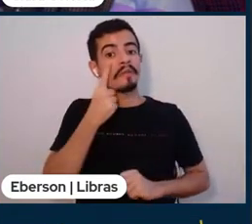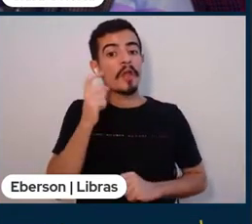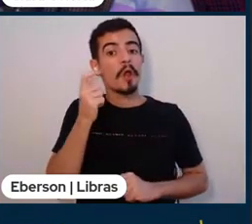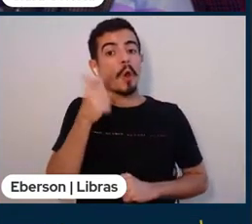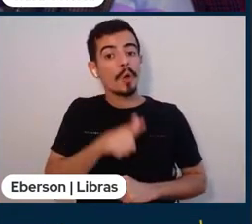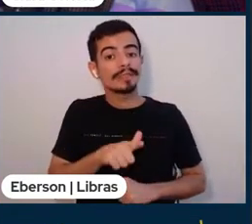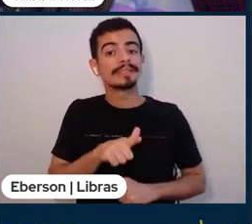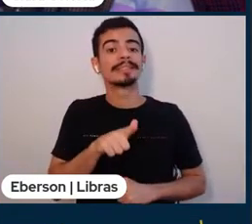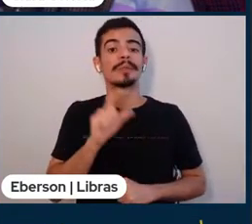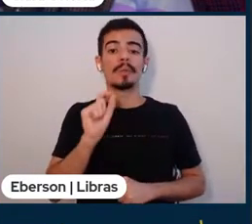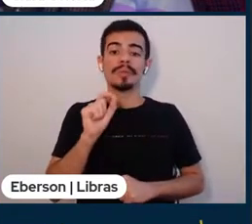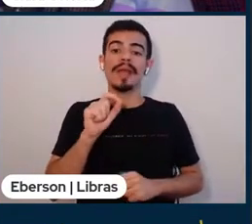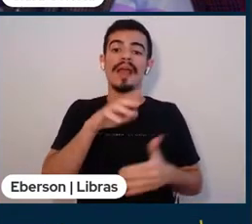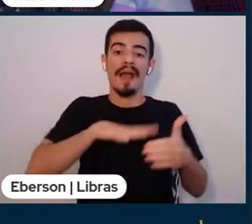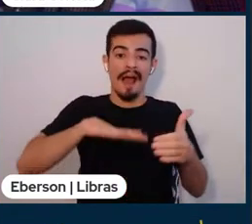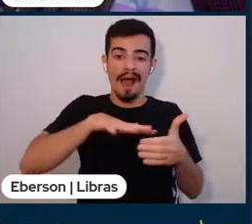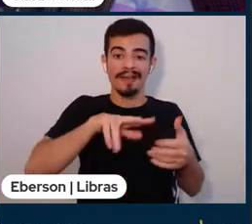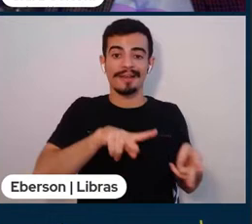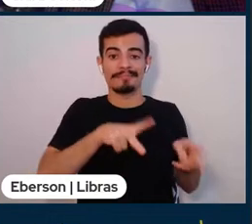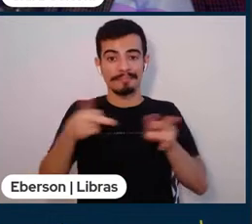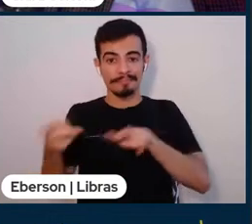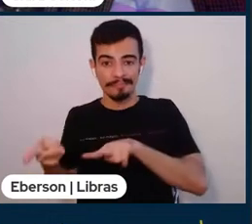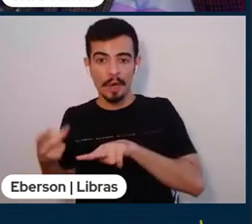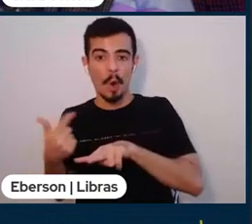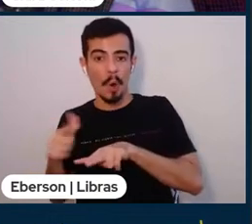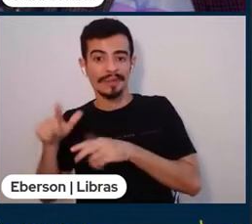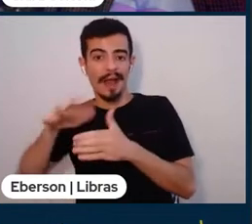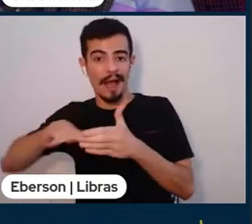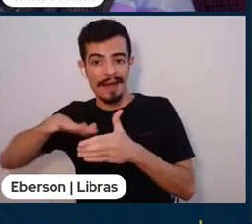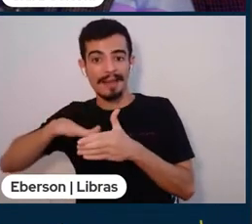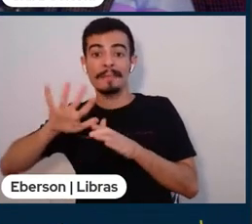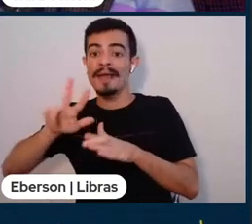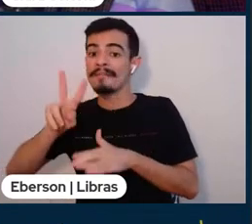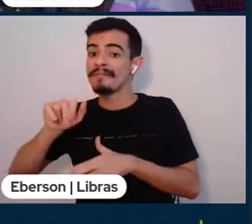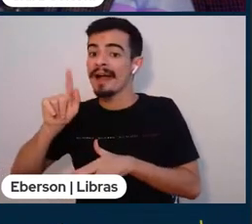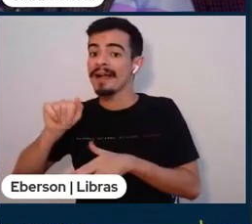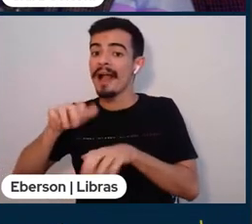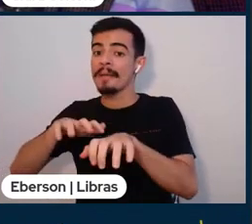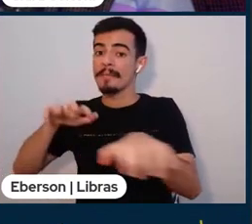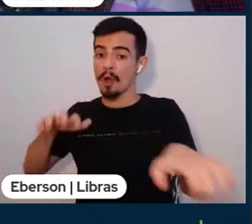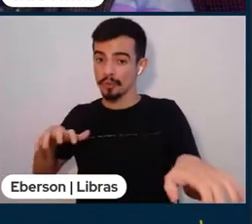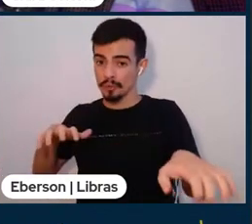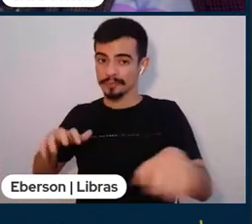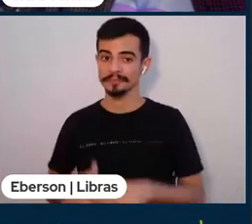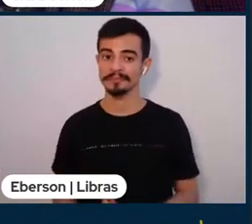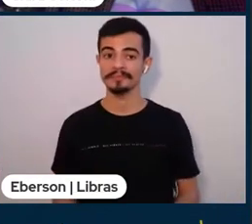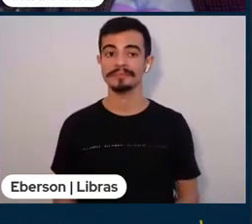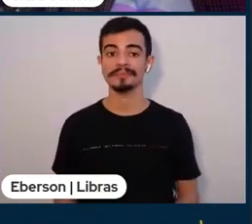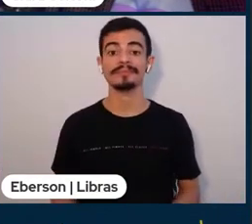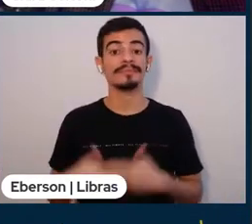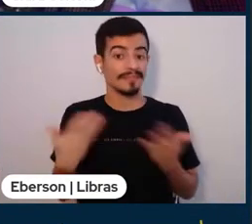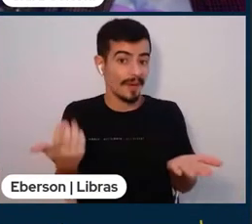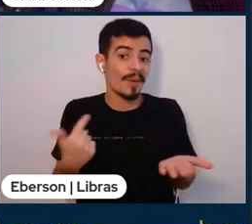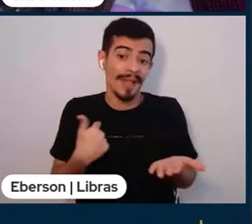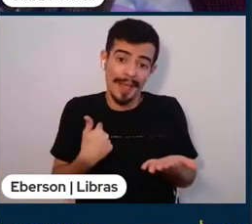começando com uma vaga remota. Eu vou, se bem curto, eu migrei para a área e foi remoto.